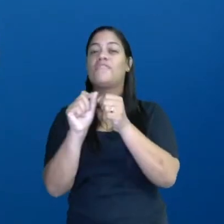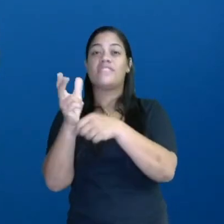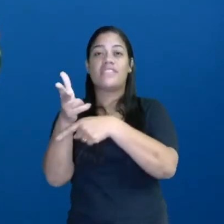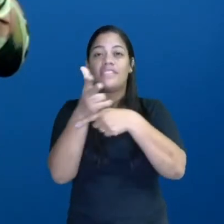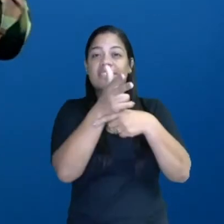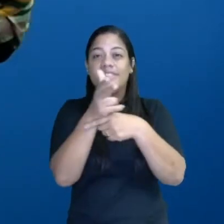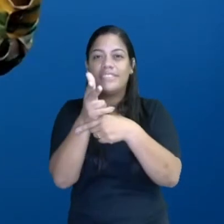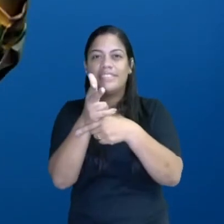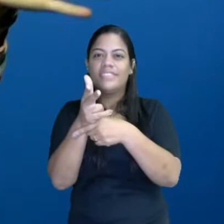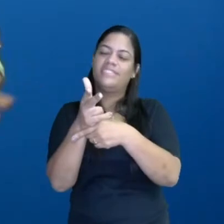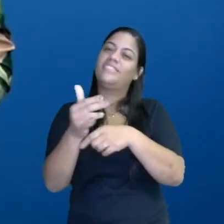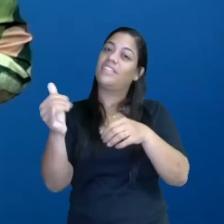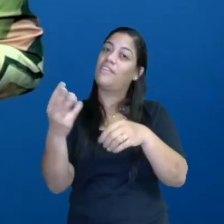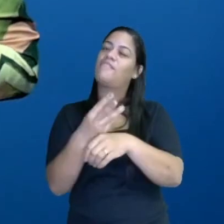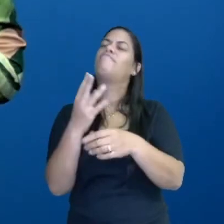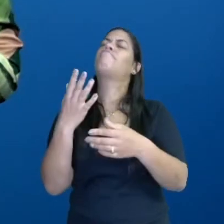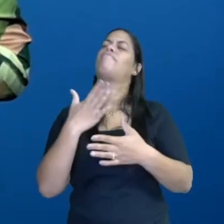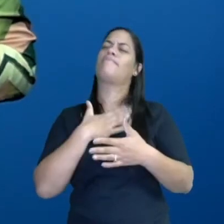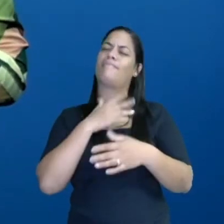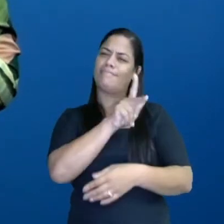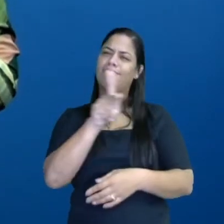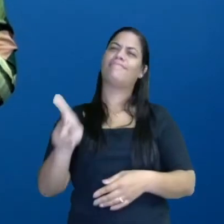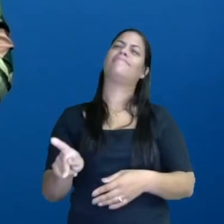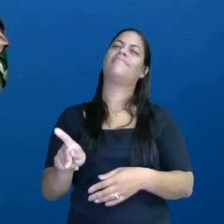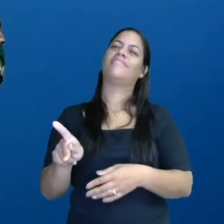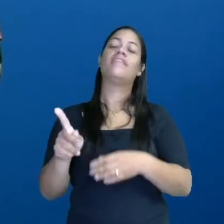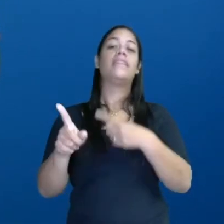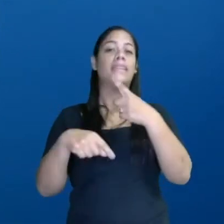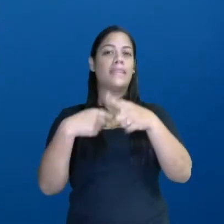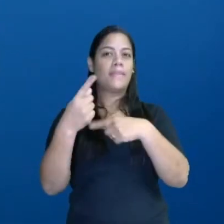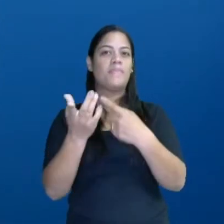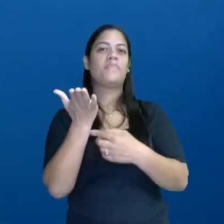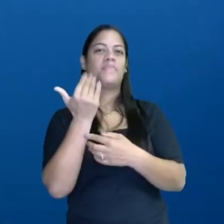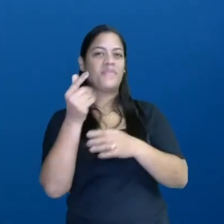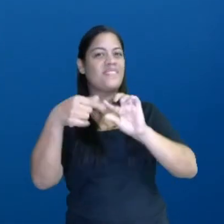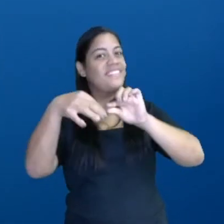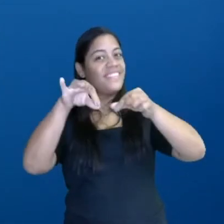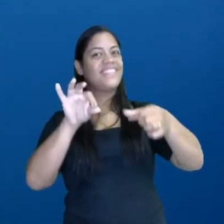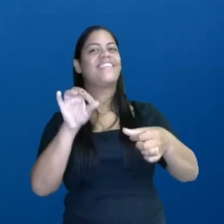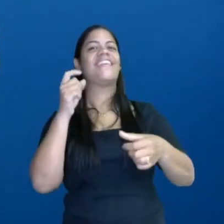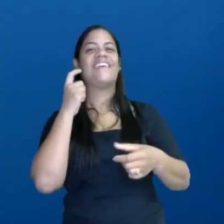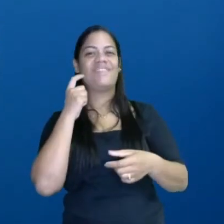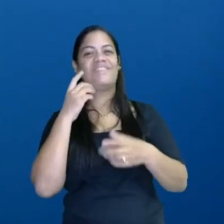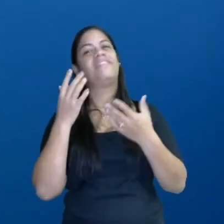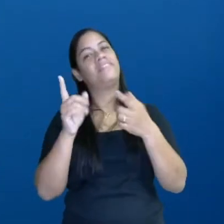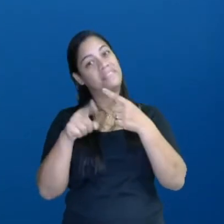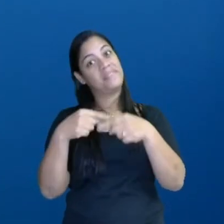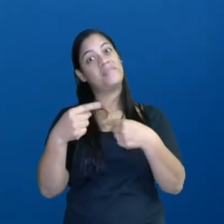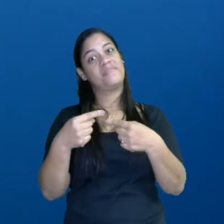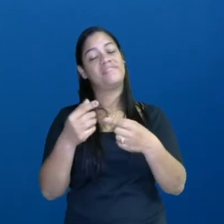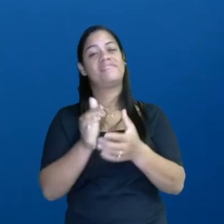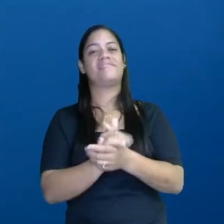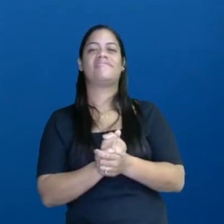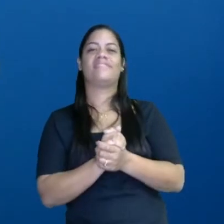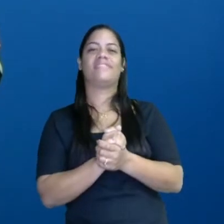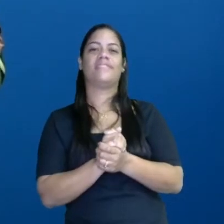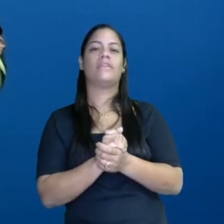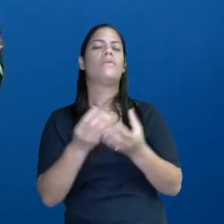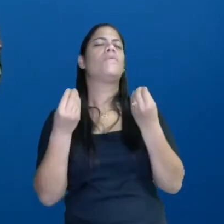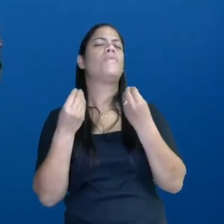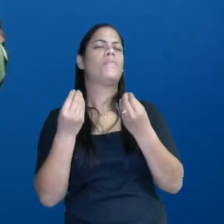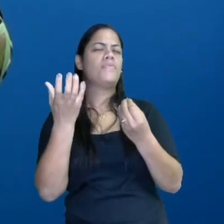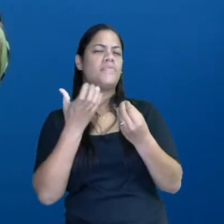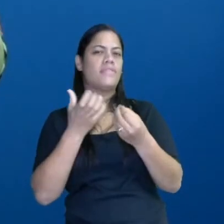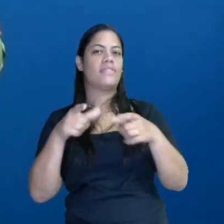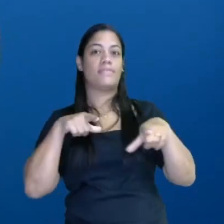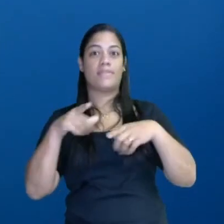mandar para a professora, aí depois você vai poder comer a jujuba. Ó, então eu vou explicar para vocês agora como é que eu vou querer esse trabalho